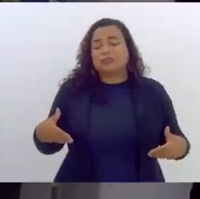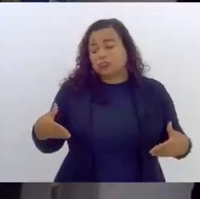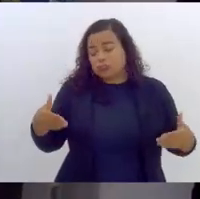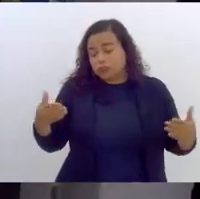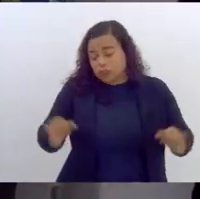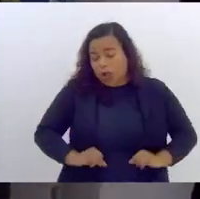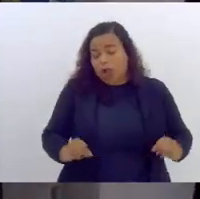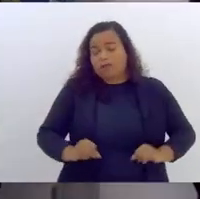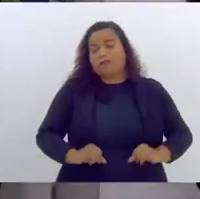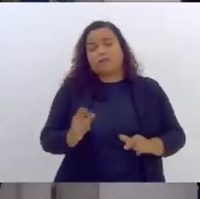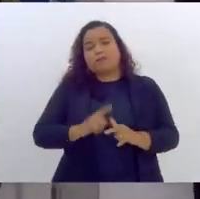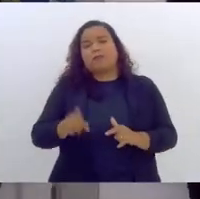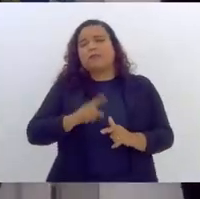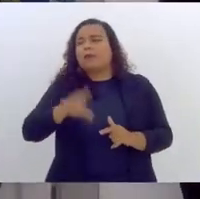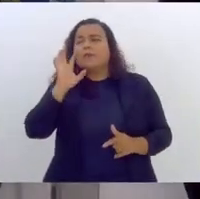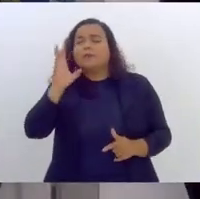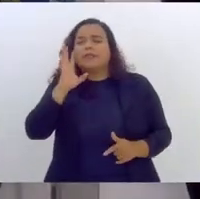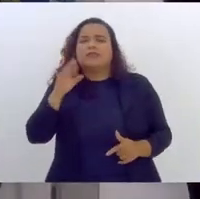máximo